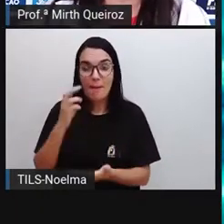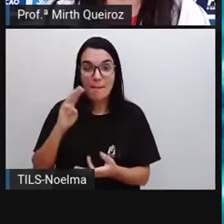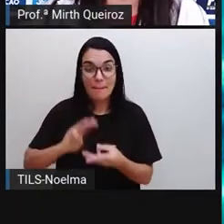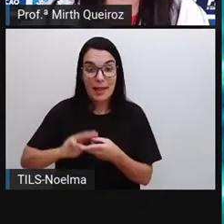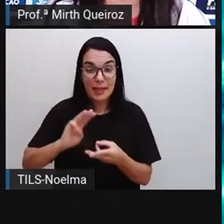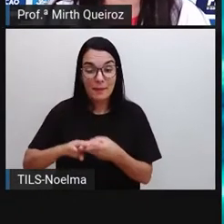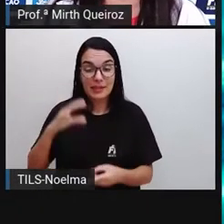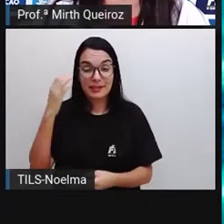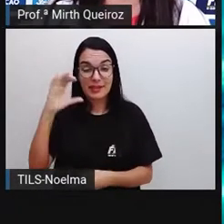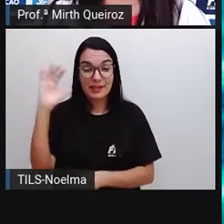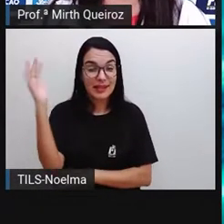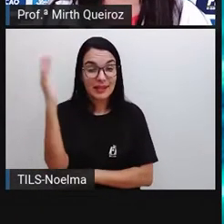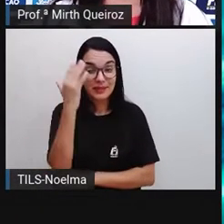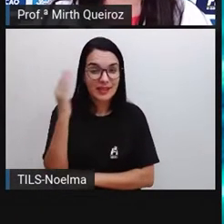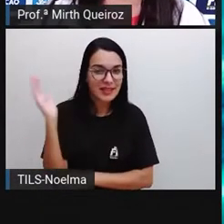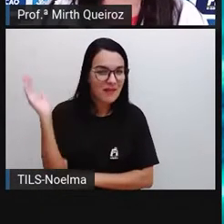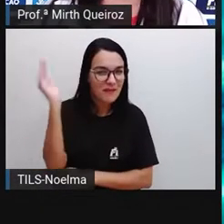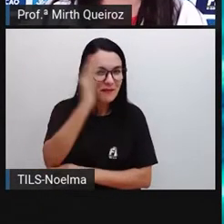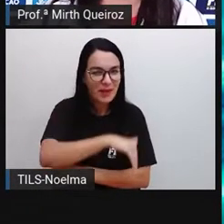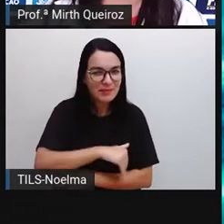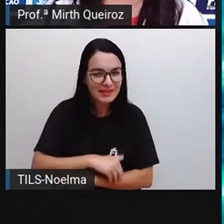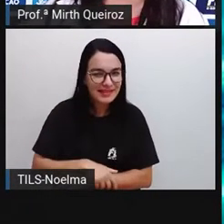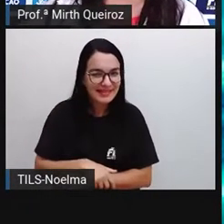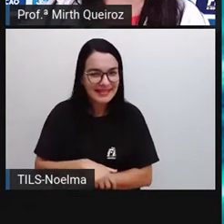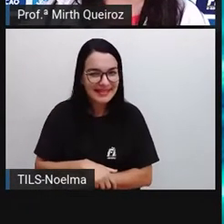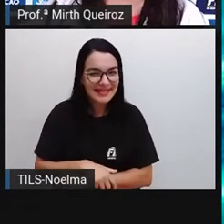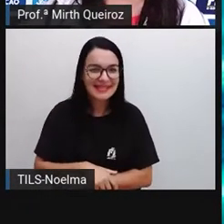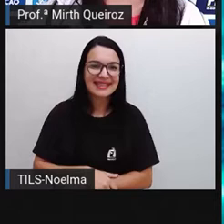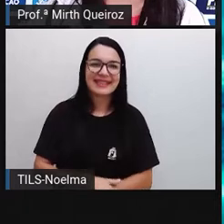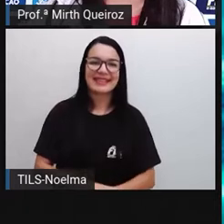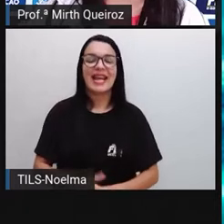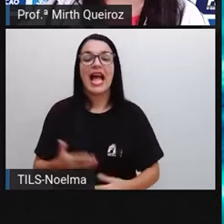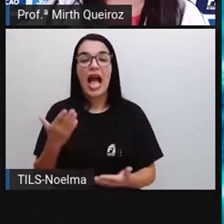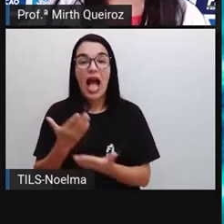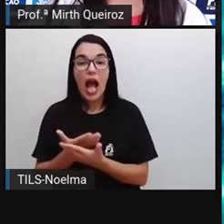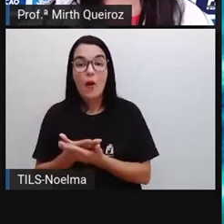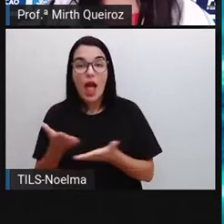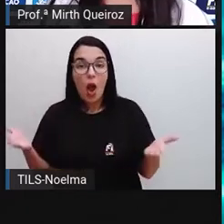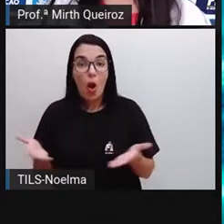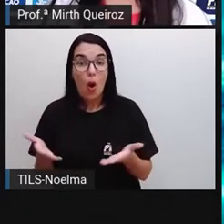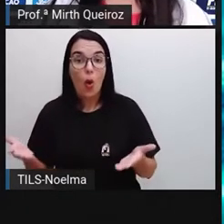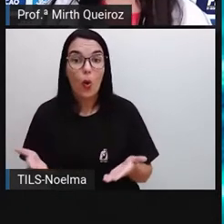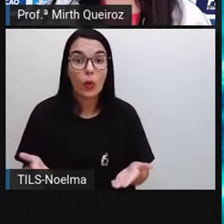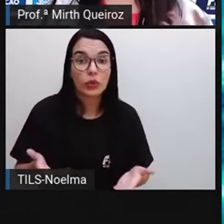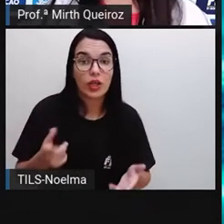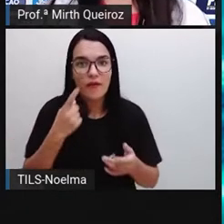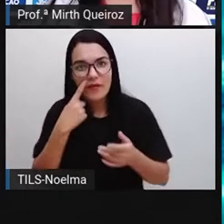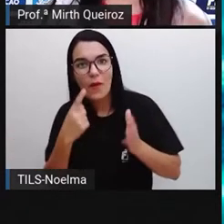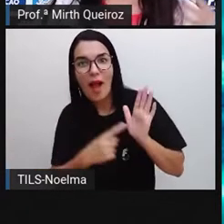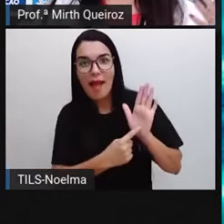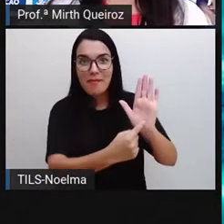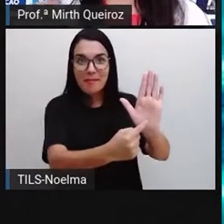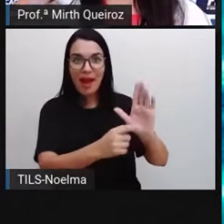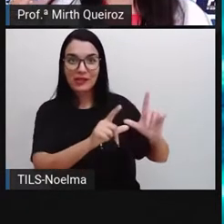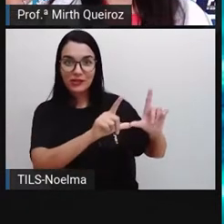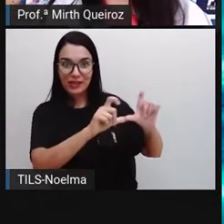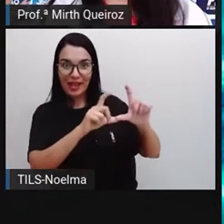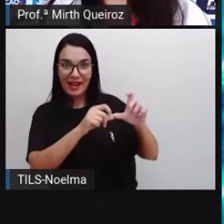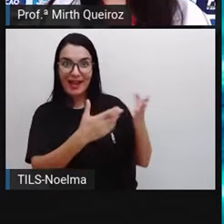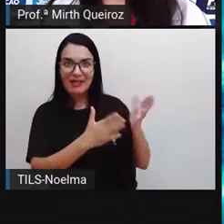da Natureza. Vamos lá? Na aula de hoje, já pela imagem, a gente já consegue